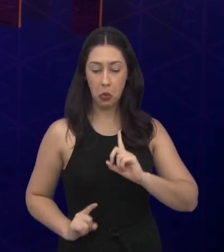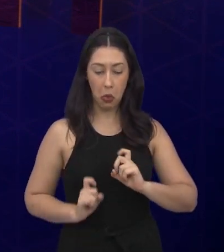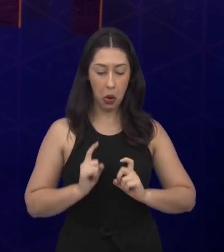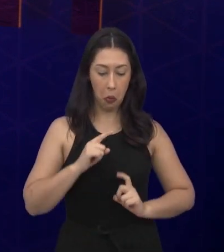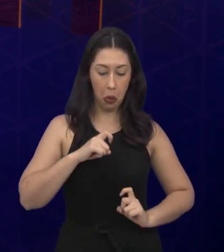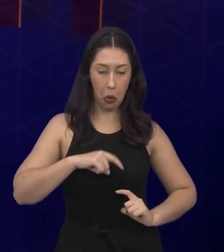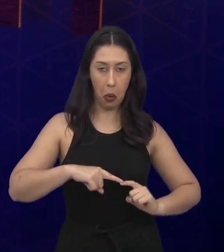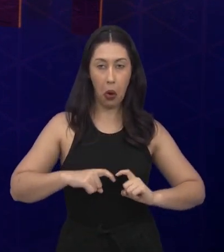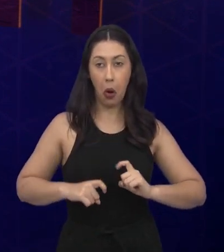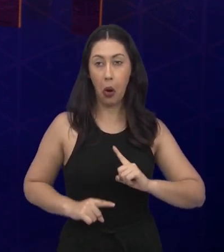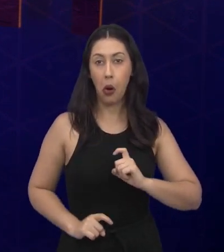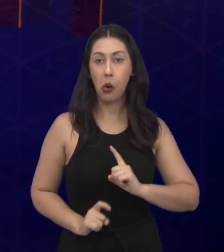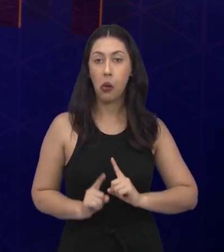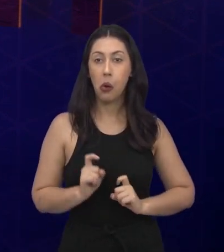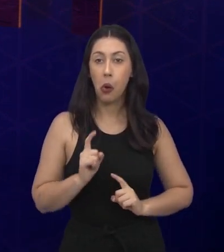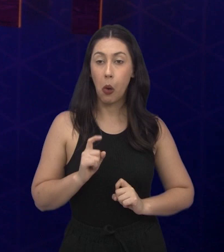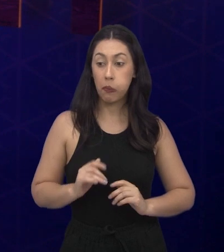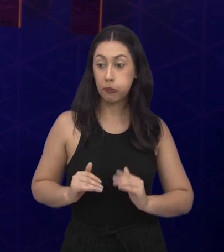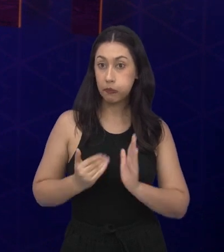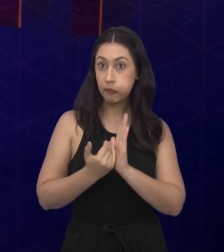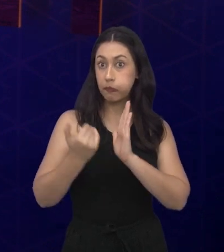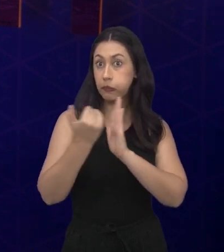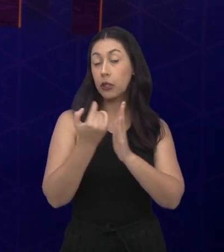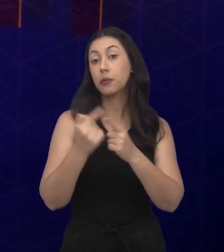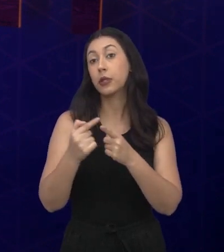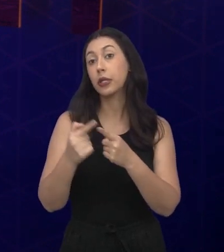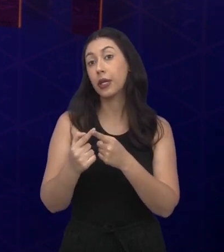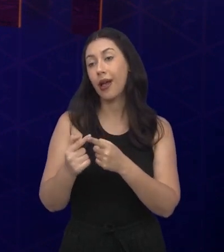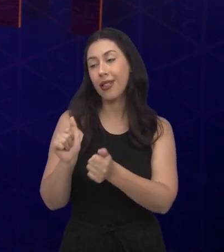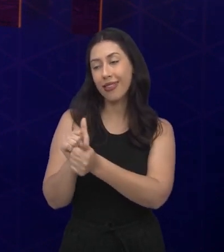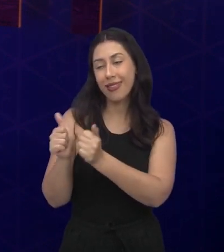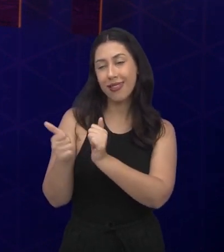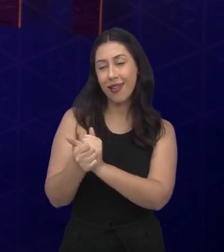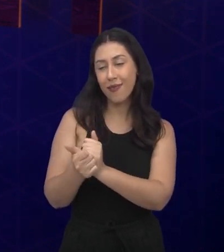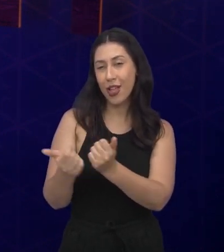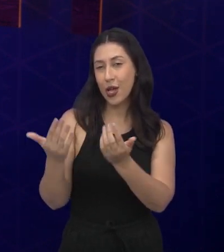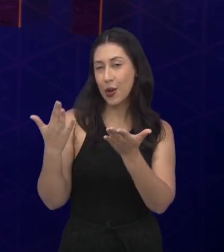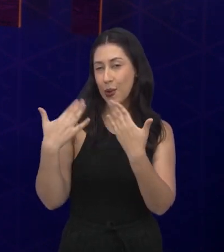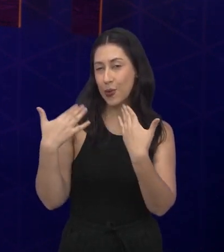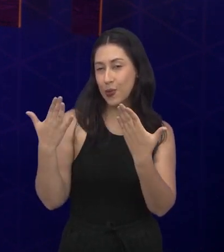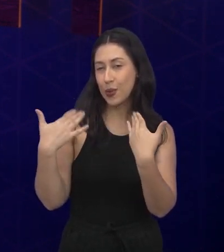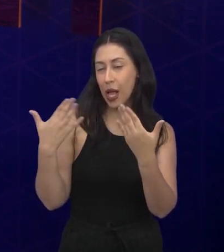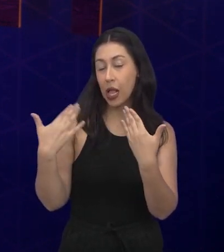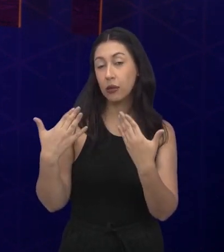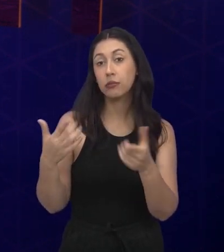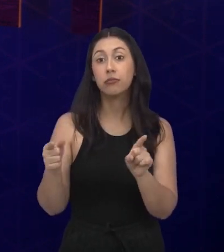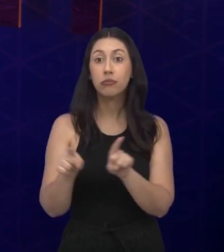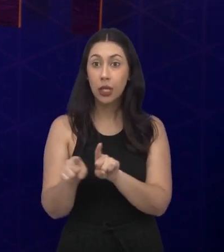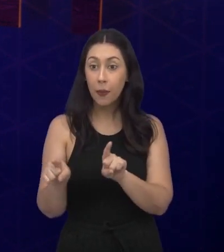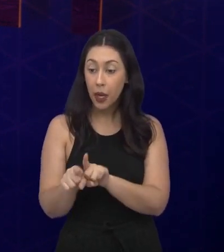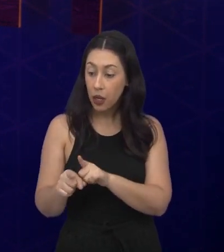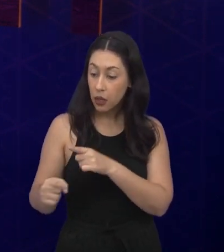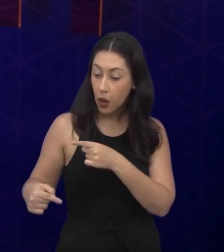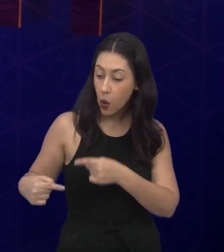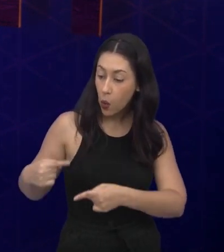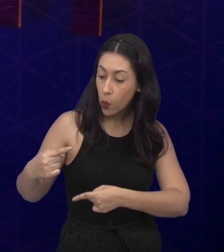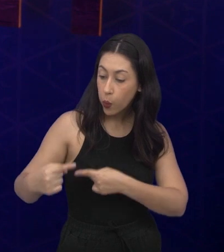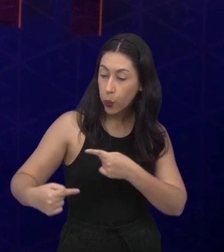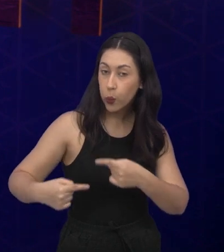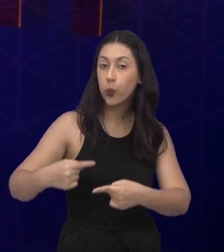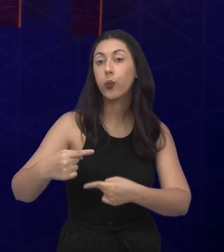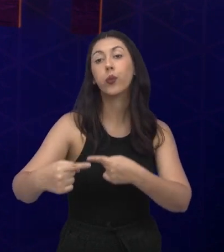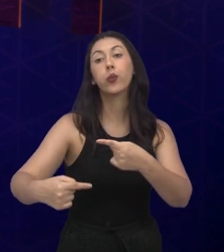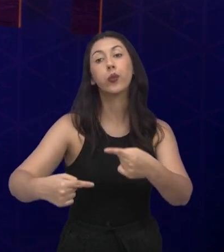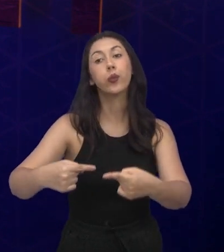de parasita que é melhor adaptável ao calor, né? Então a gente tem até esse ciclo,